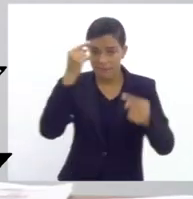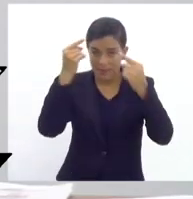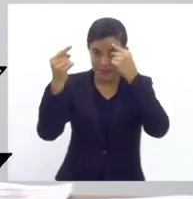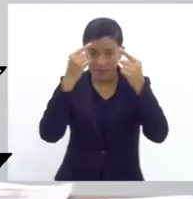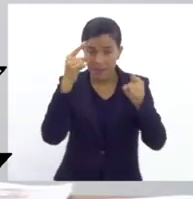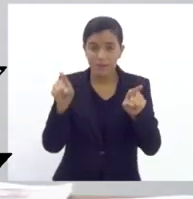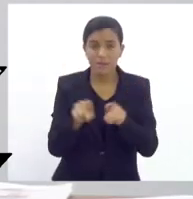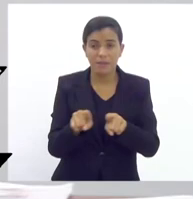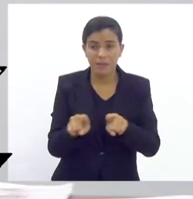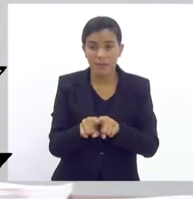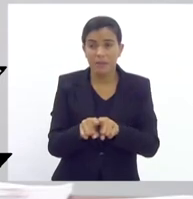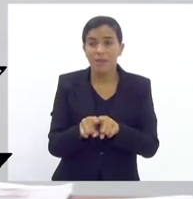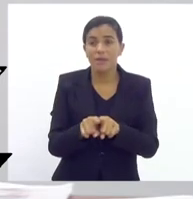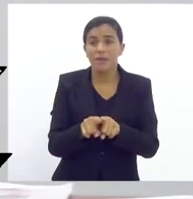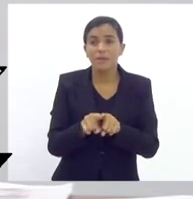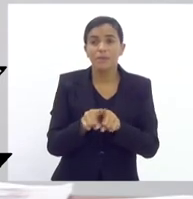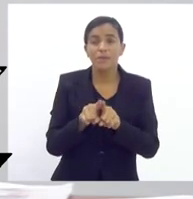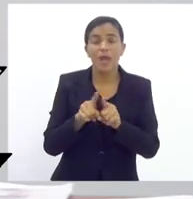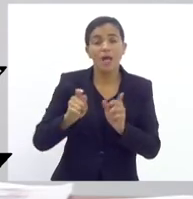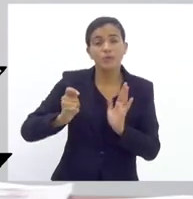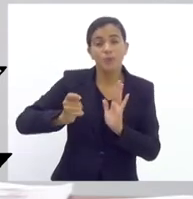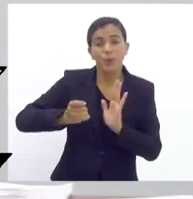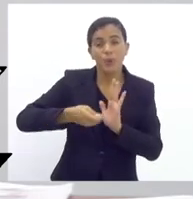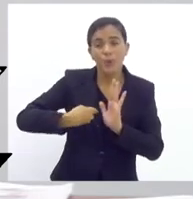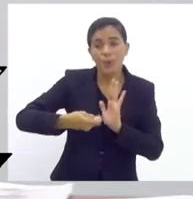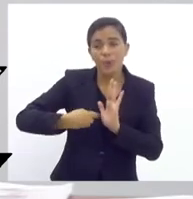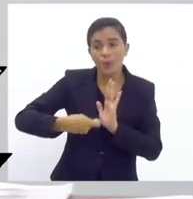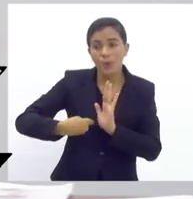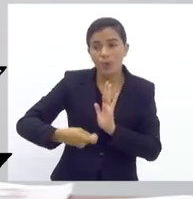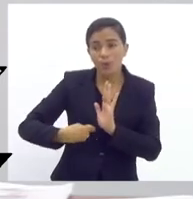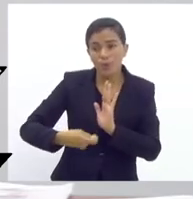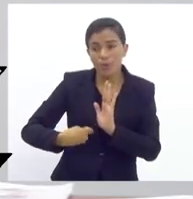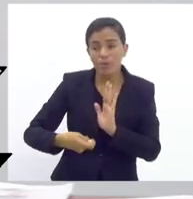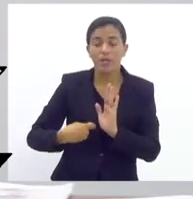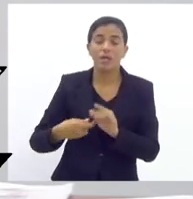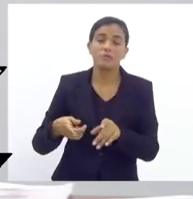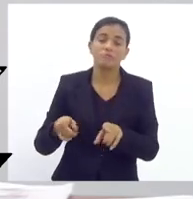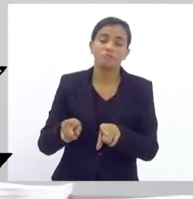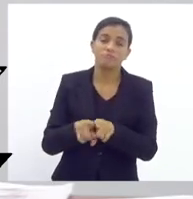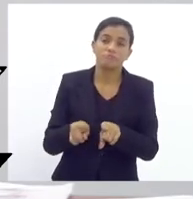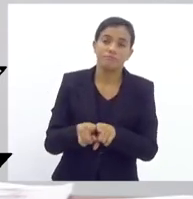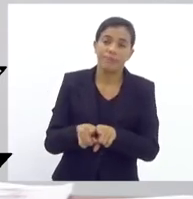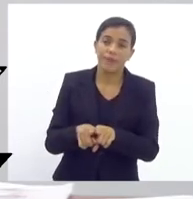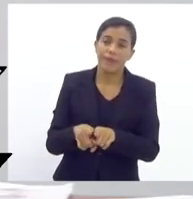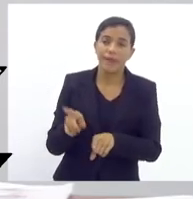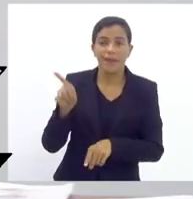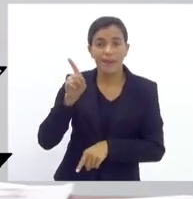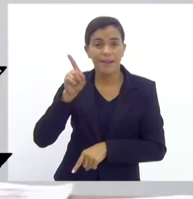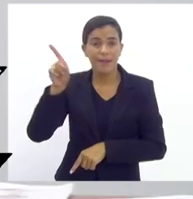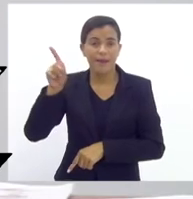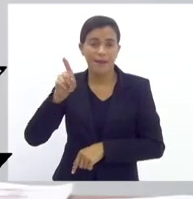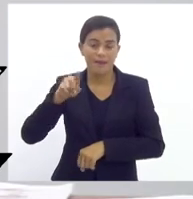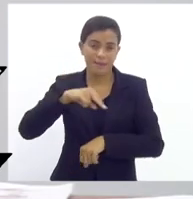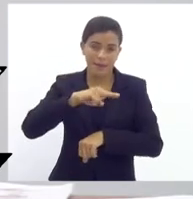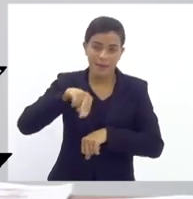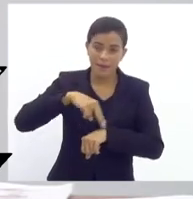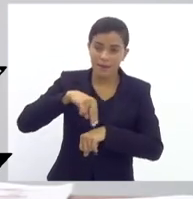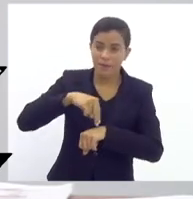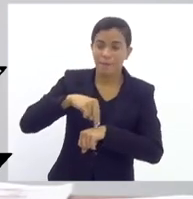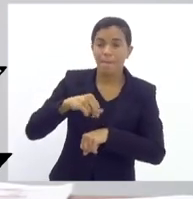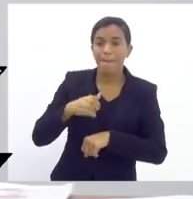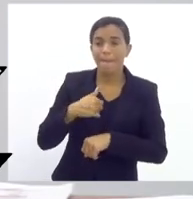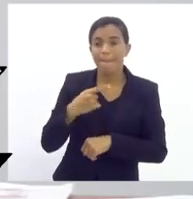também é as rubricas né junto a ser trab as rubricas que tem lá na União para